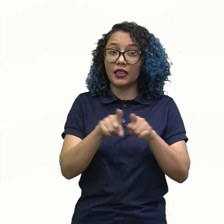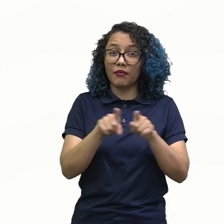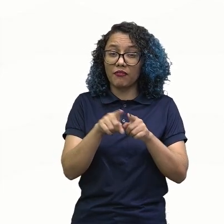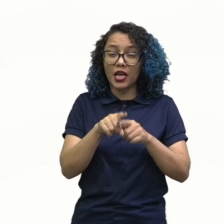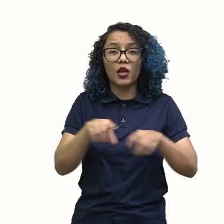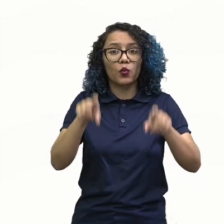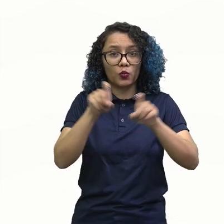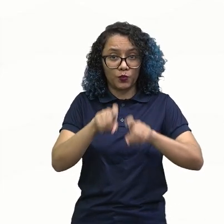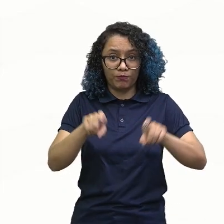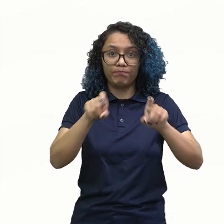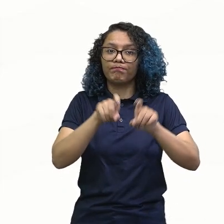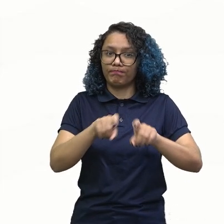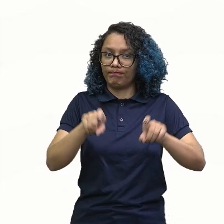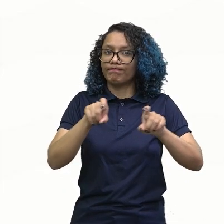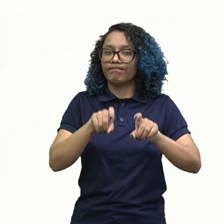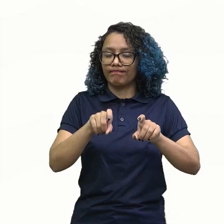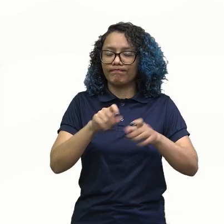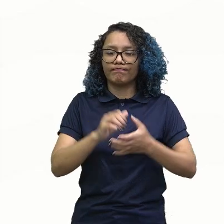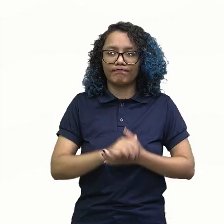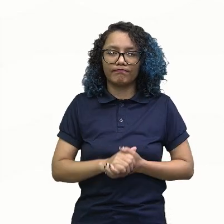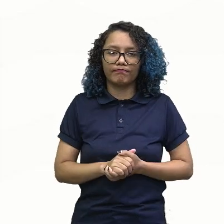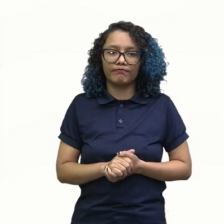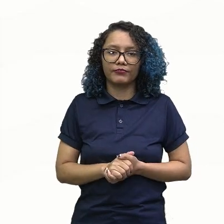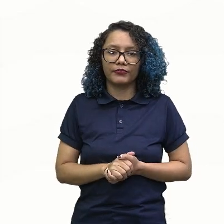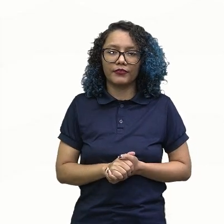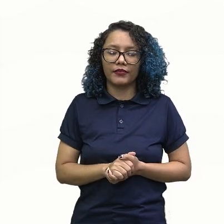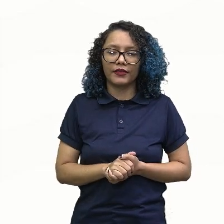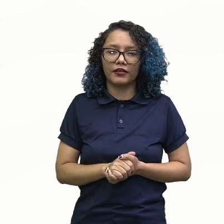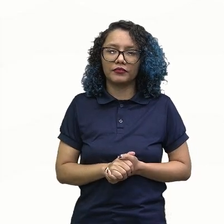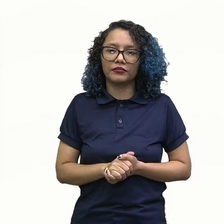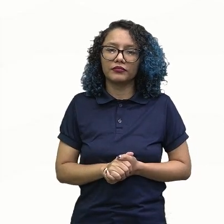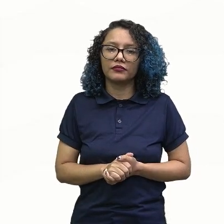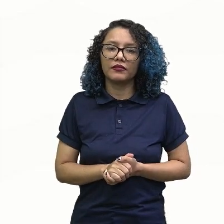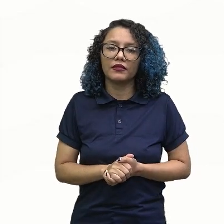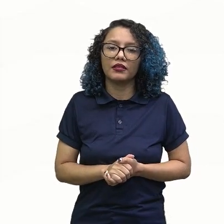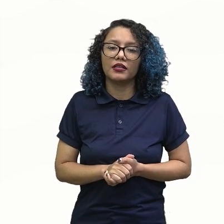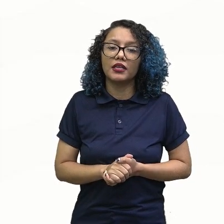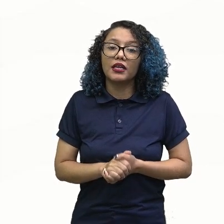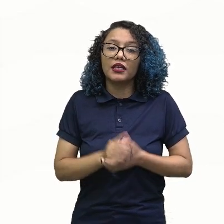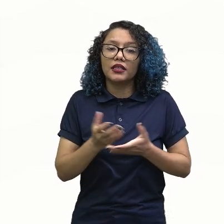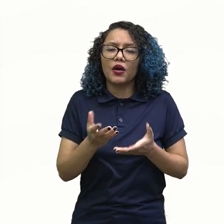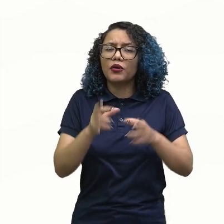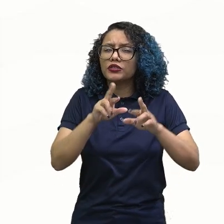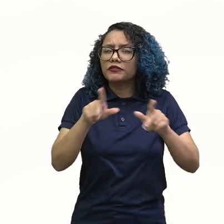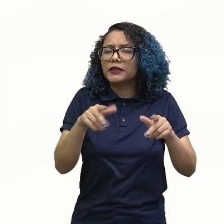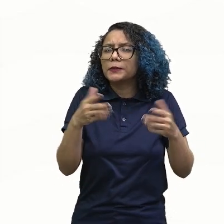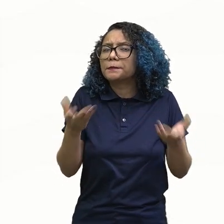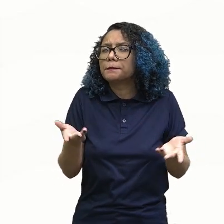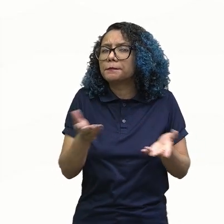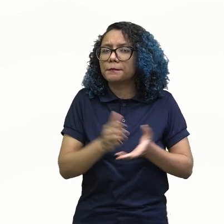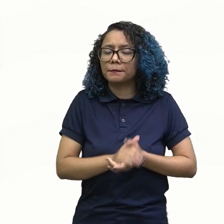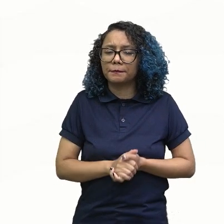os computadores. E qual é essa diferença, né?